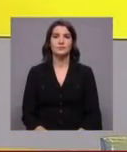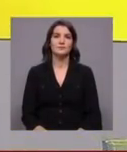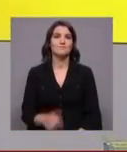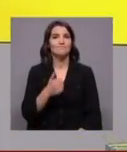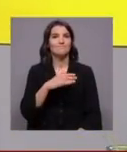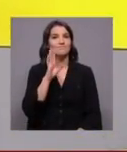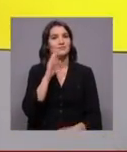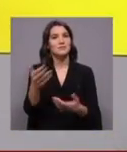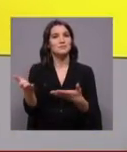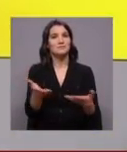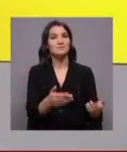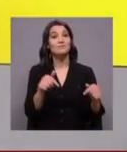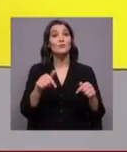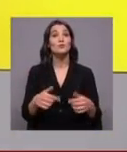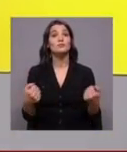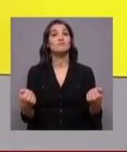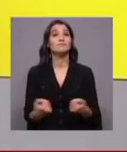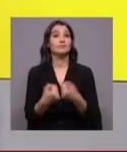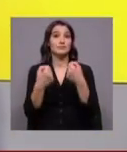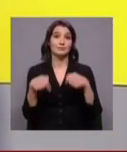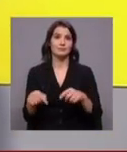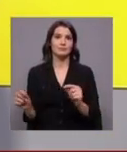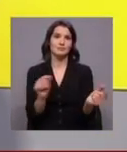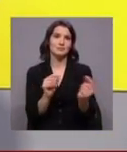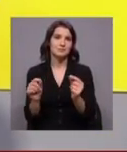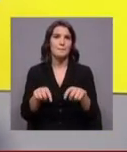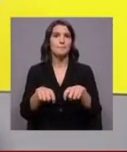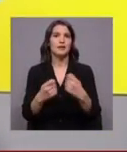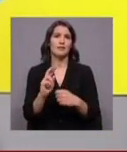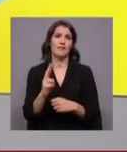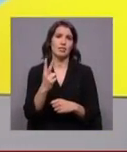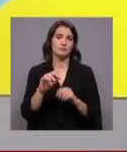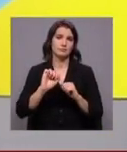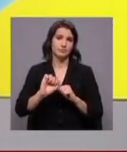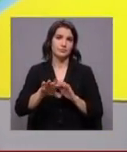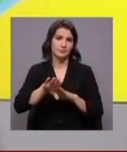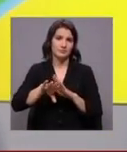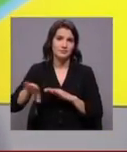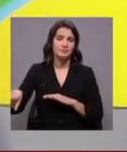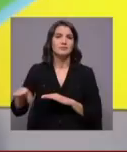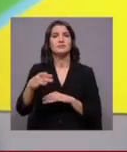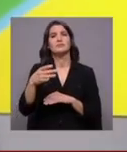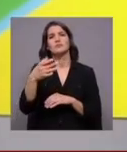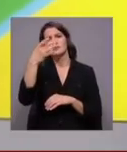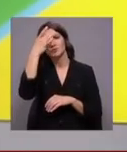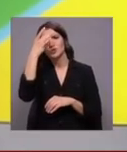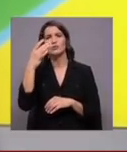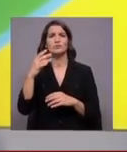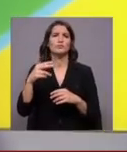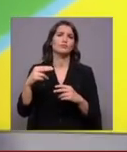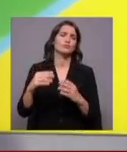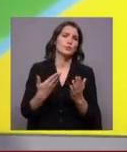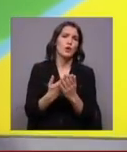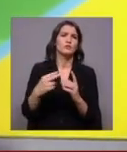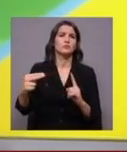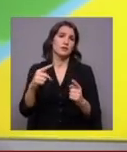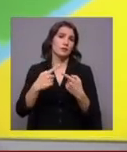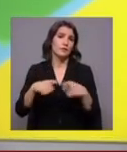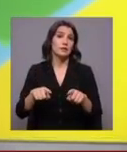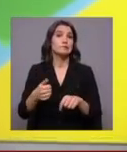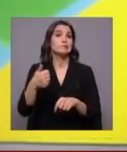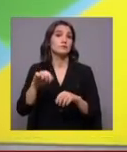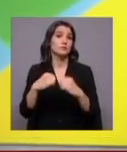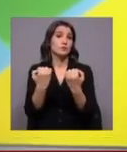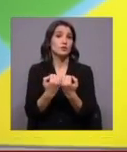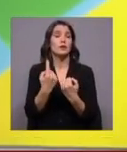Olá boa tarde bem-vindo Jesus frente-a-frente neste barco dois olha que ficou da última vez que passou propostas distintas sobretudo associado